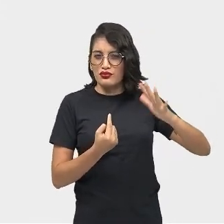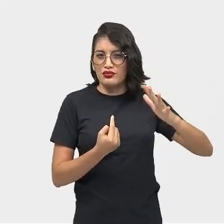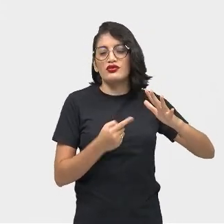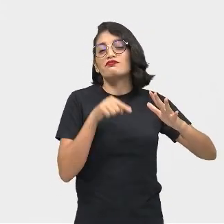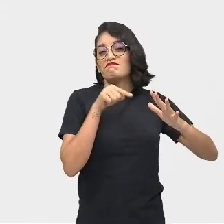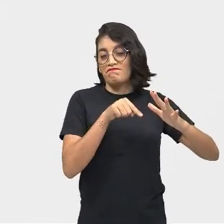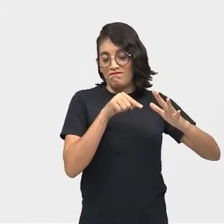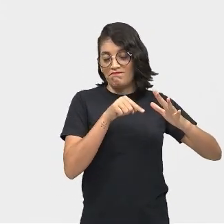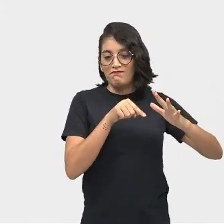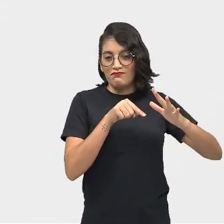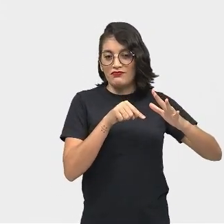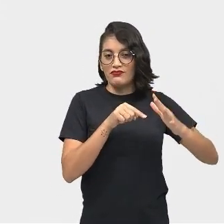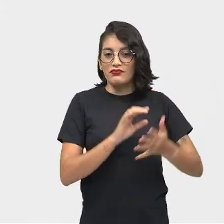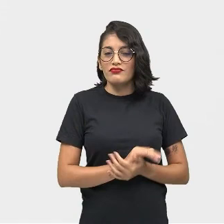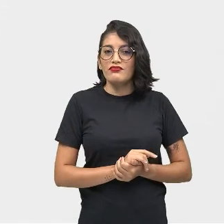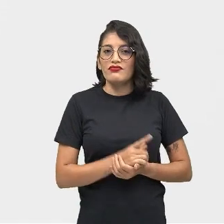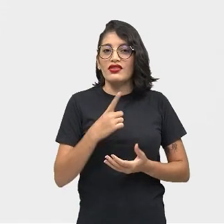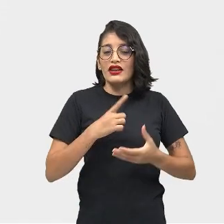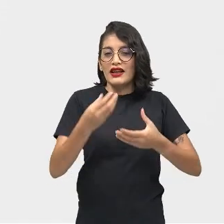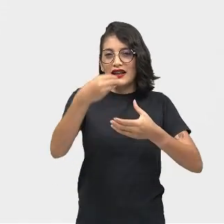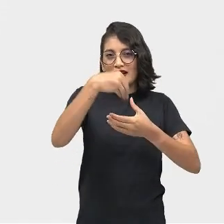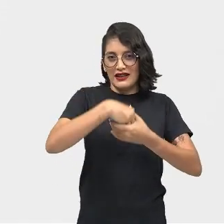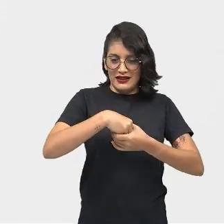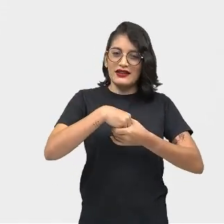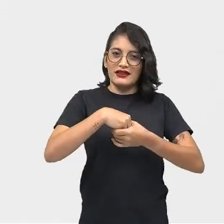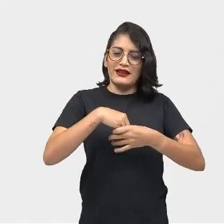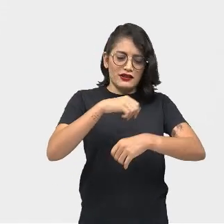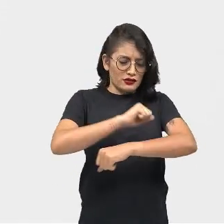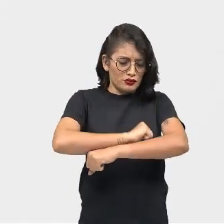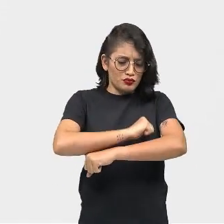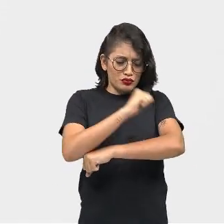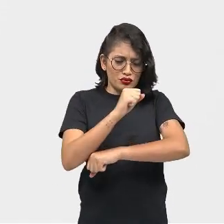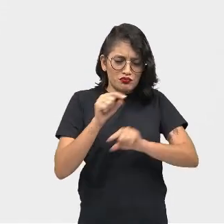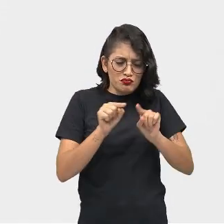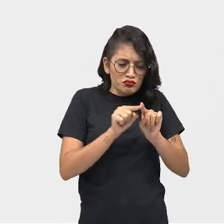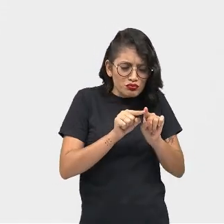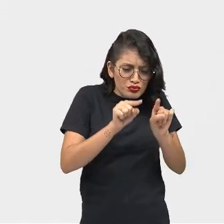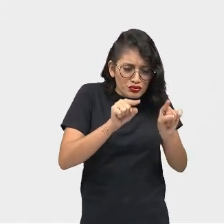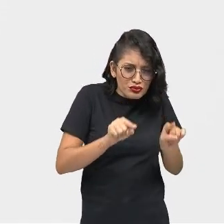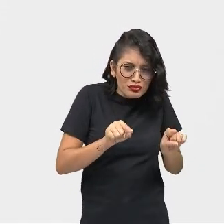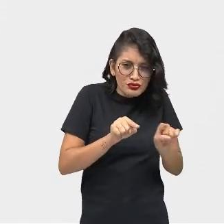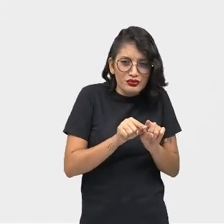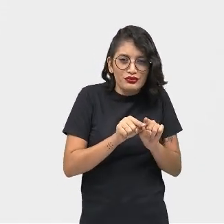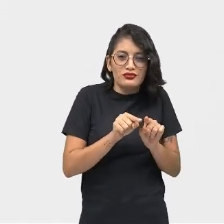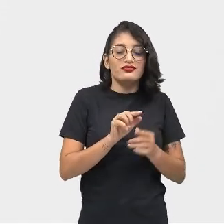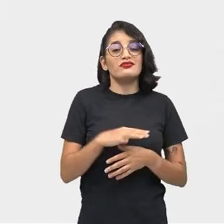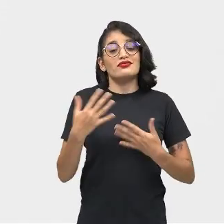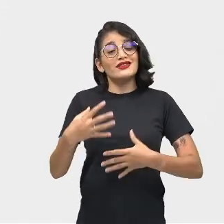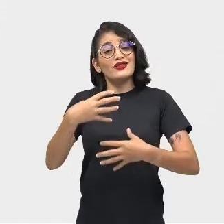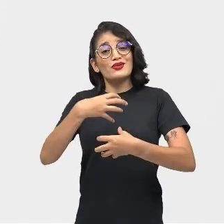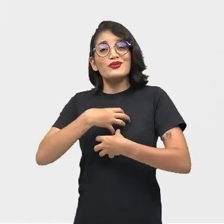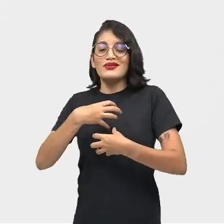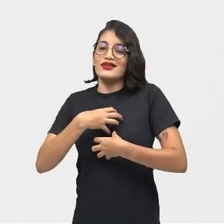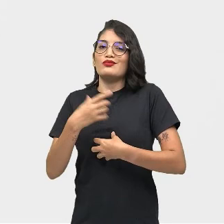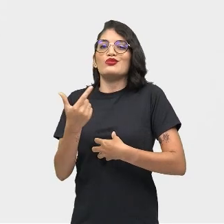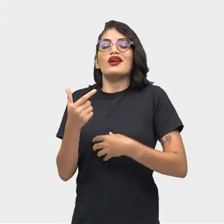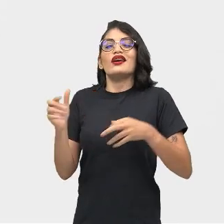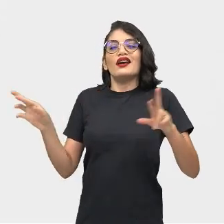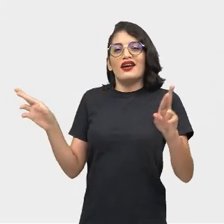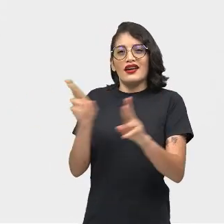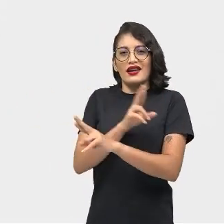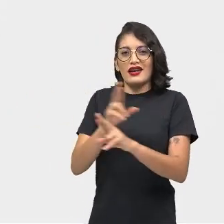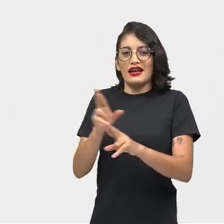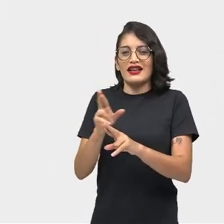ela tinha cabia numa pequena janela, possivelmente, olha. Então, nós temos um sentimento que não está relacionado